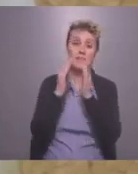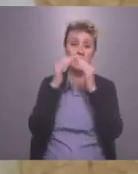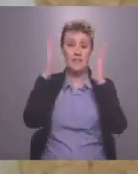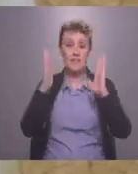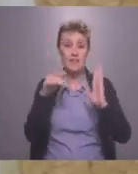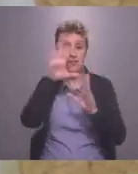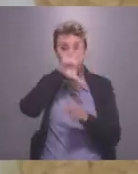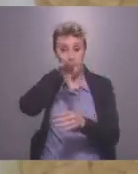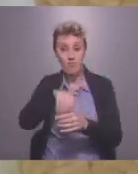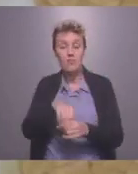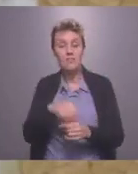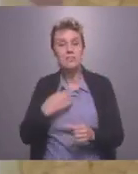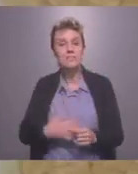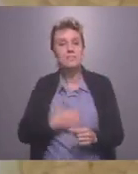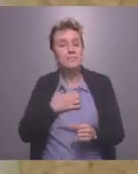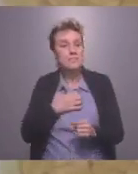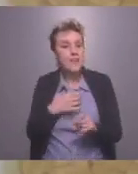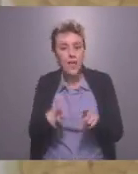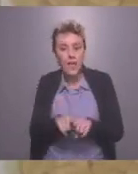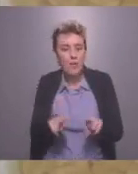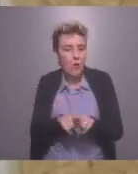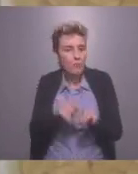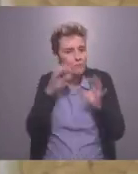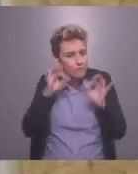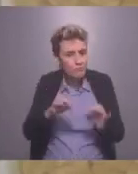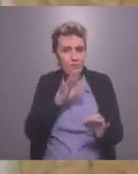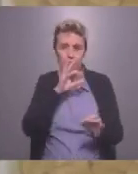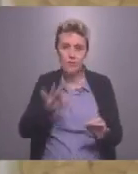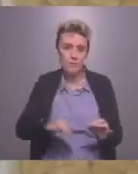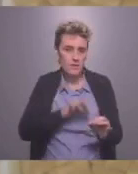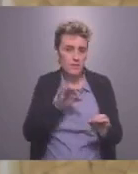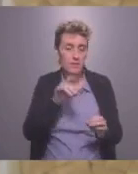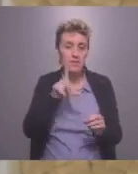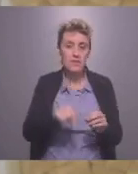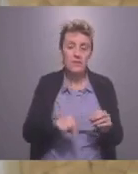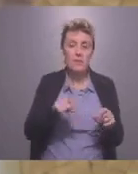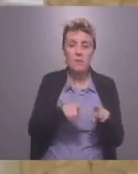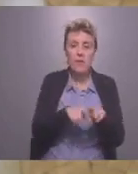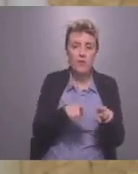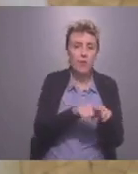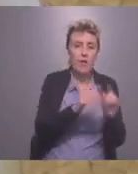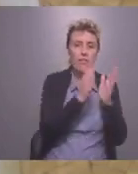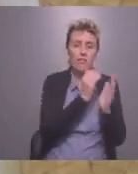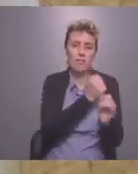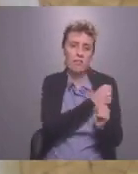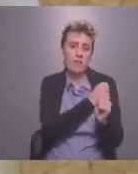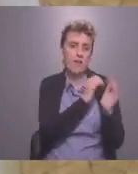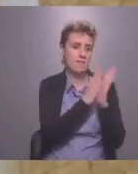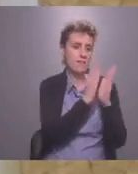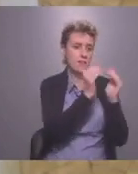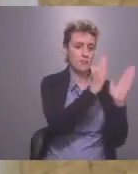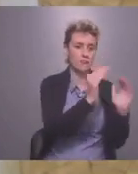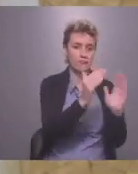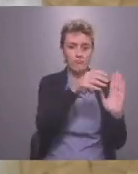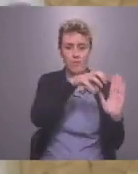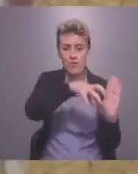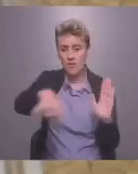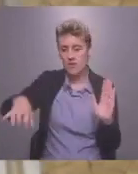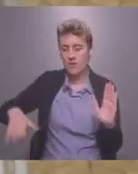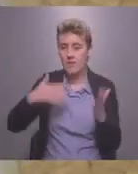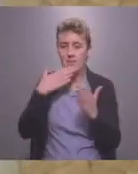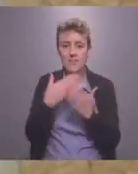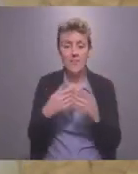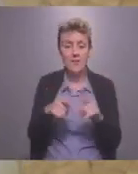de vivermos como família e por todas as comunidades que se tornam família para